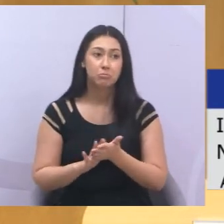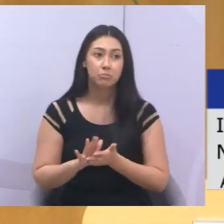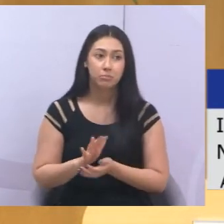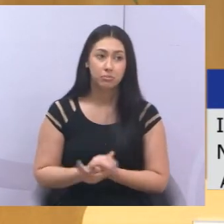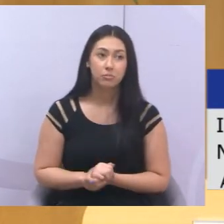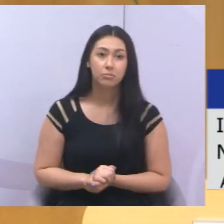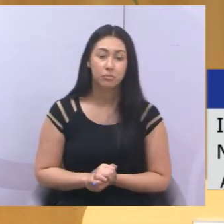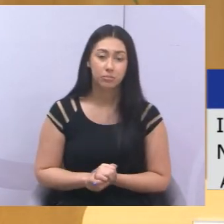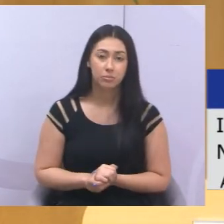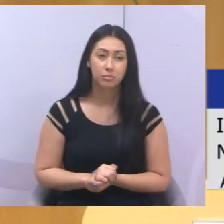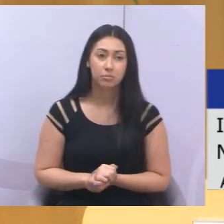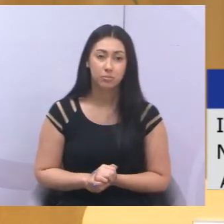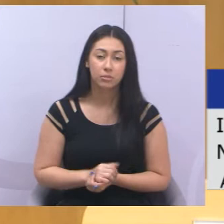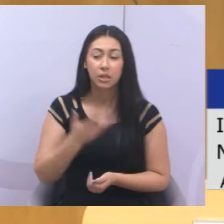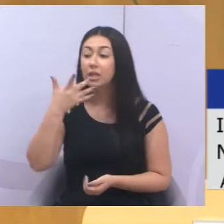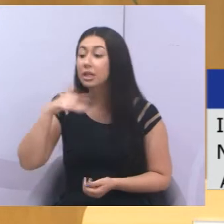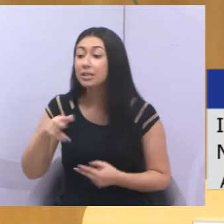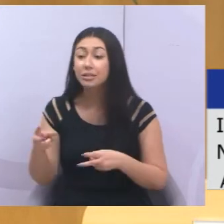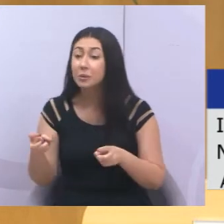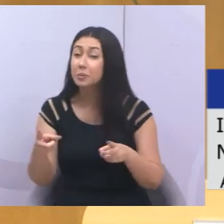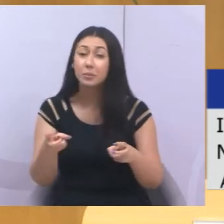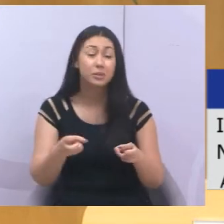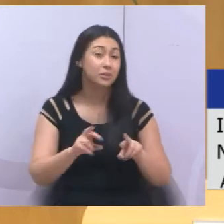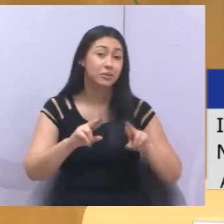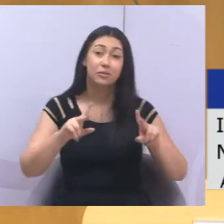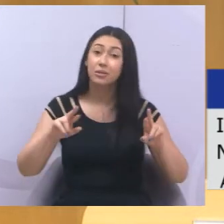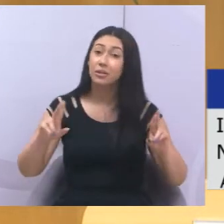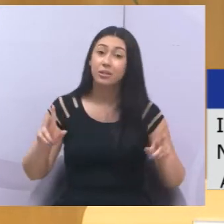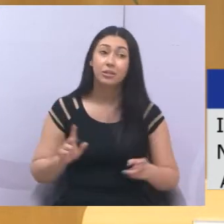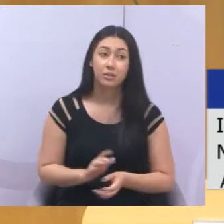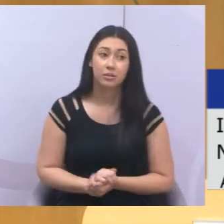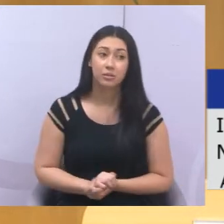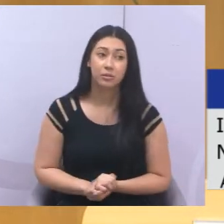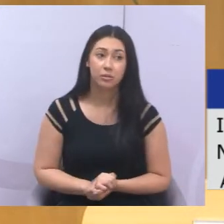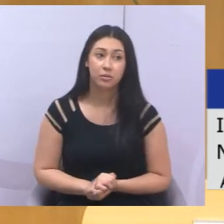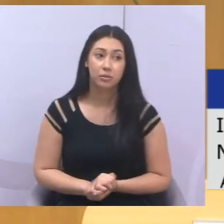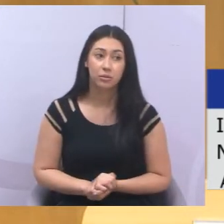das nossas crianças, dos nossos adolescentes com a realidade.